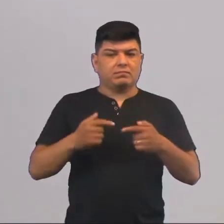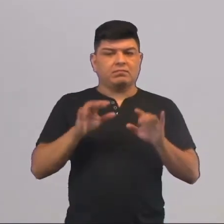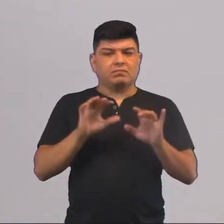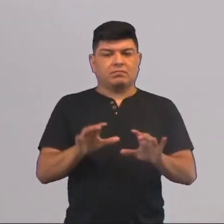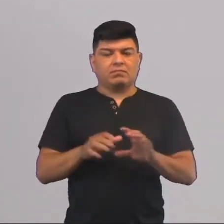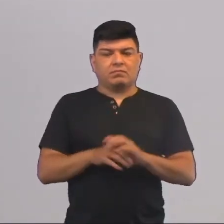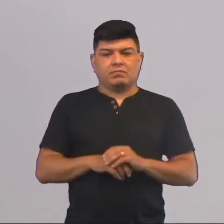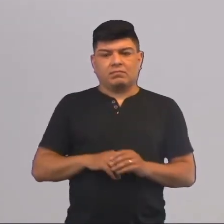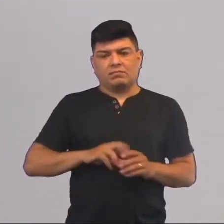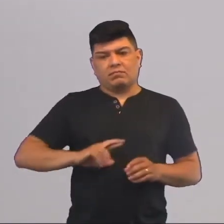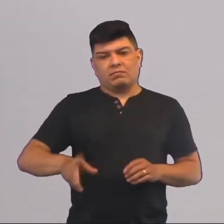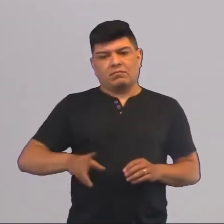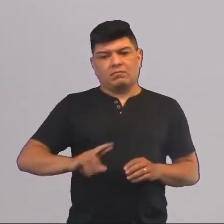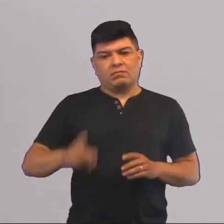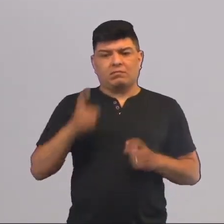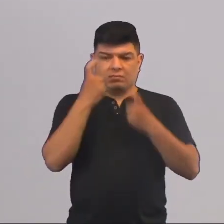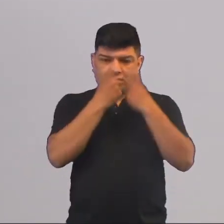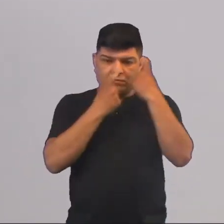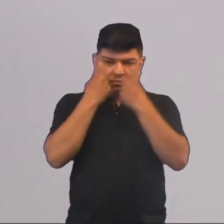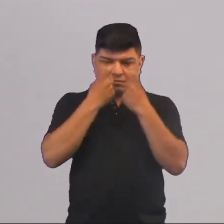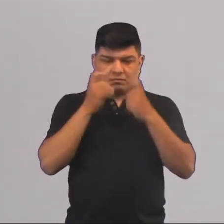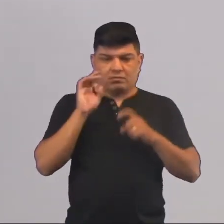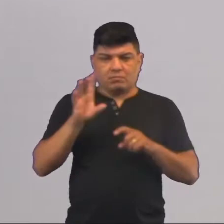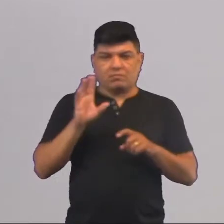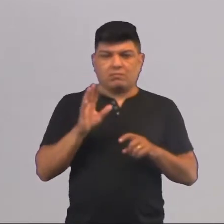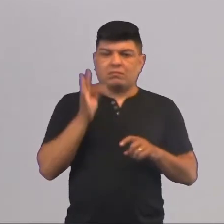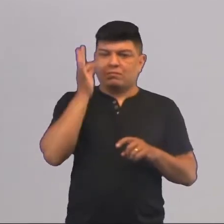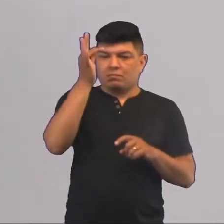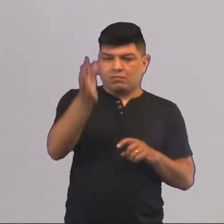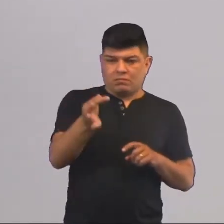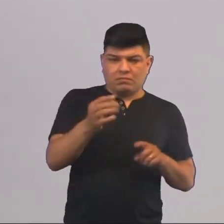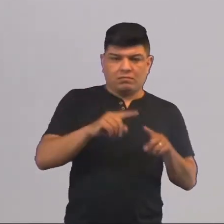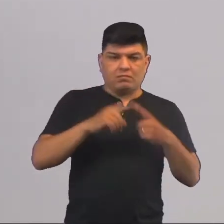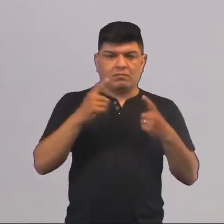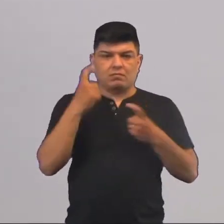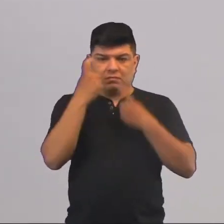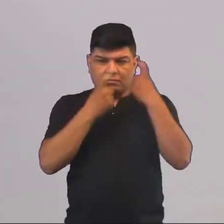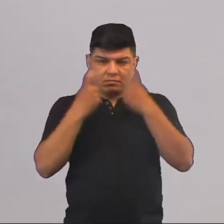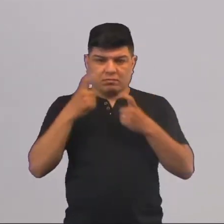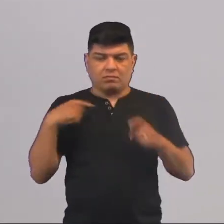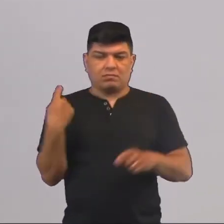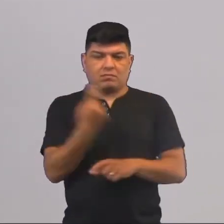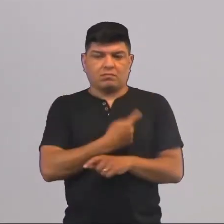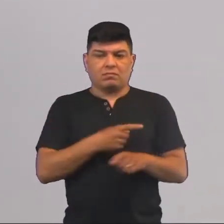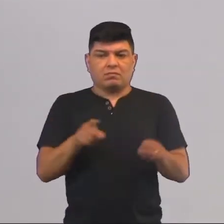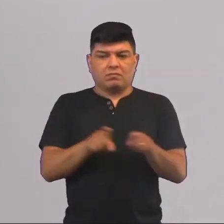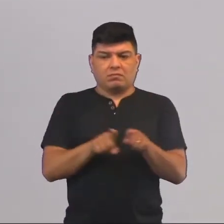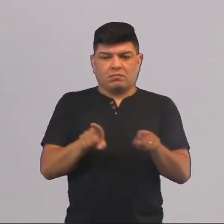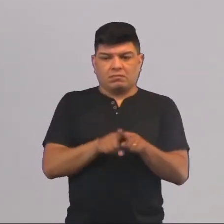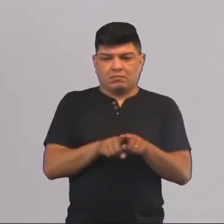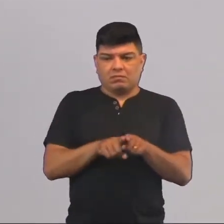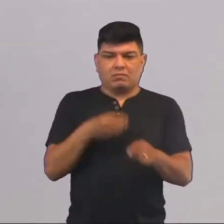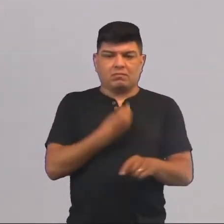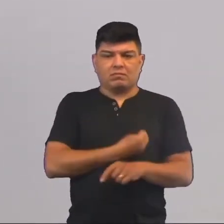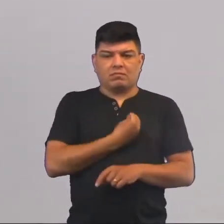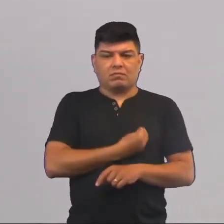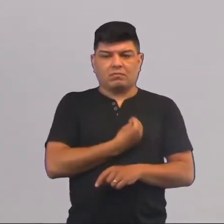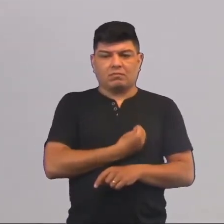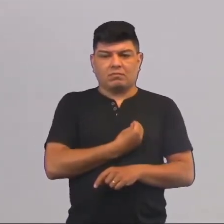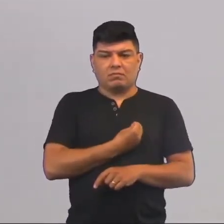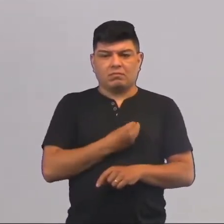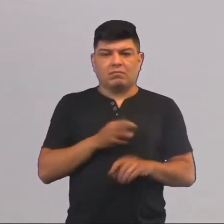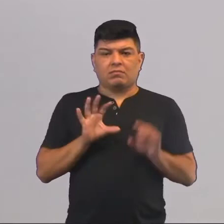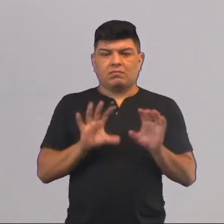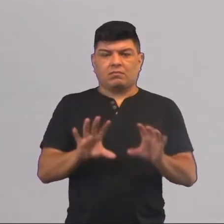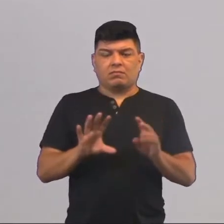seja, não é algo que a gente se preocupa só para quem ainda vai vir, mas uma preocupação para nós que estamos vivenciando esse cenário.